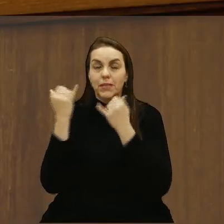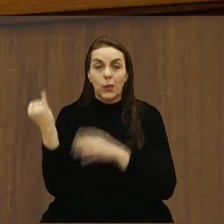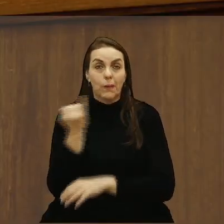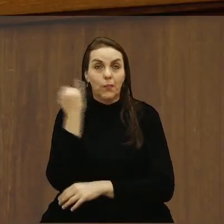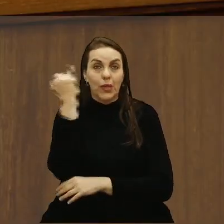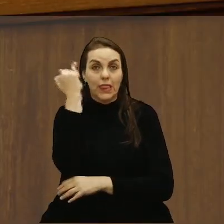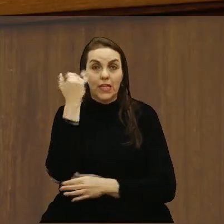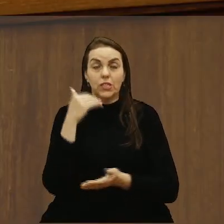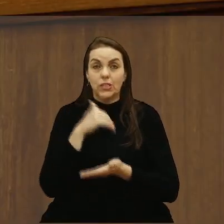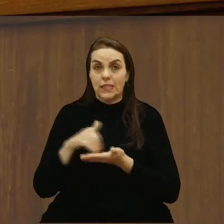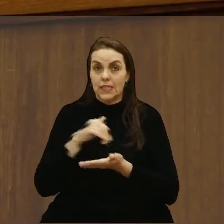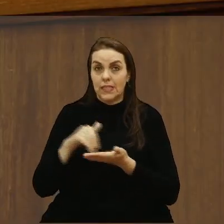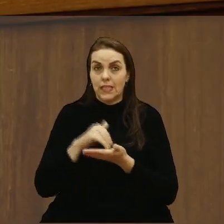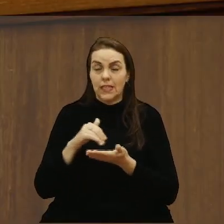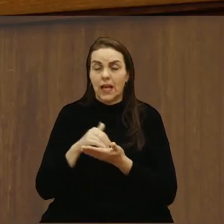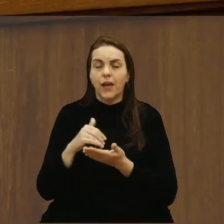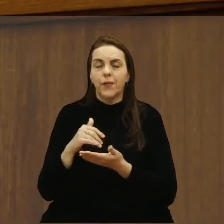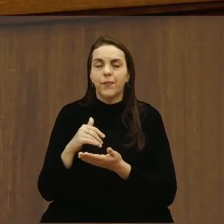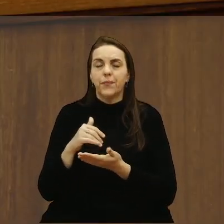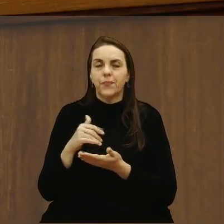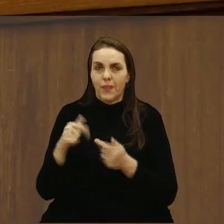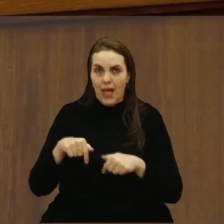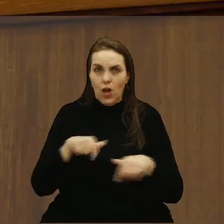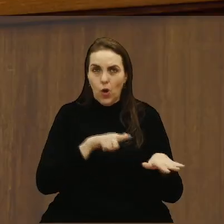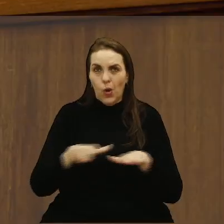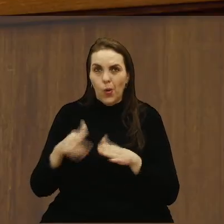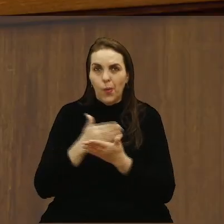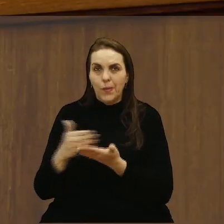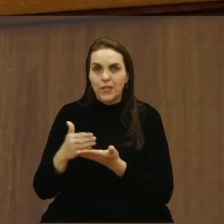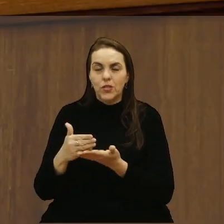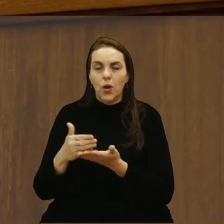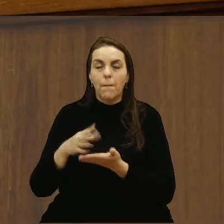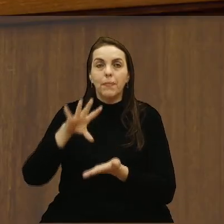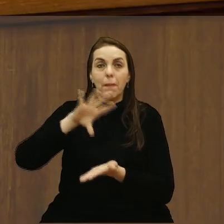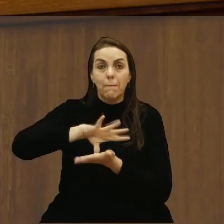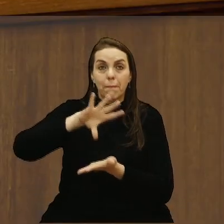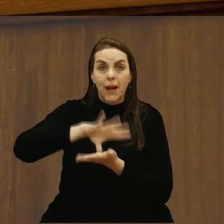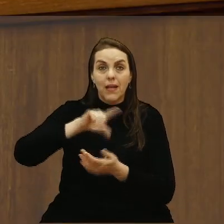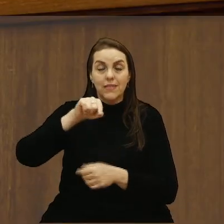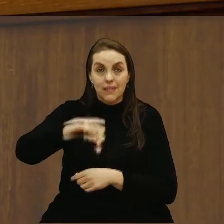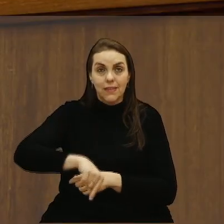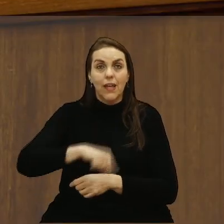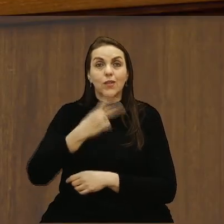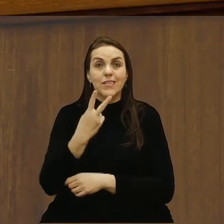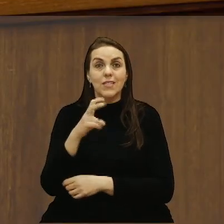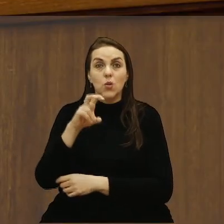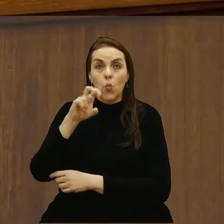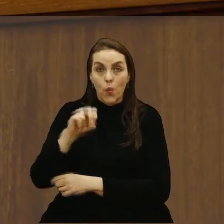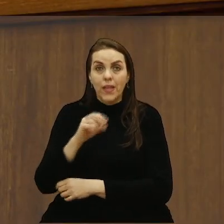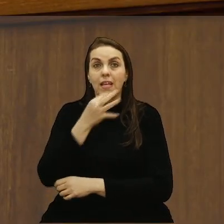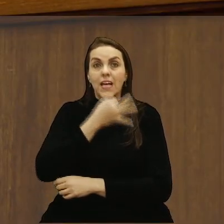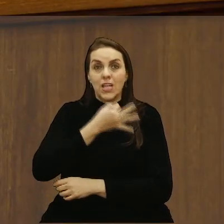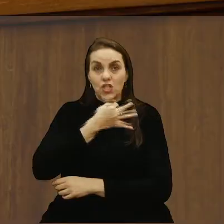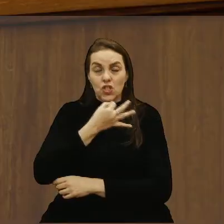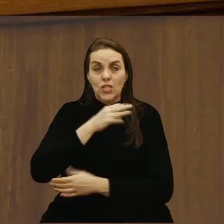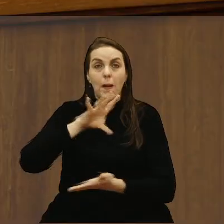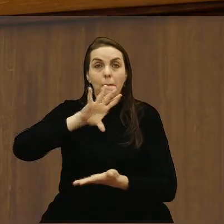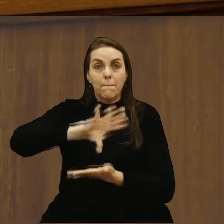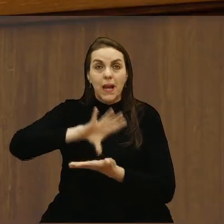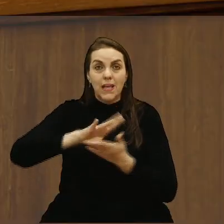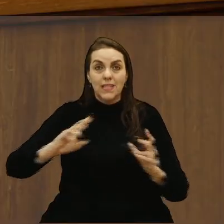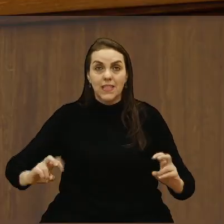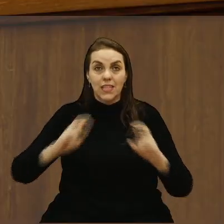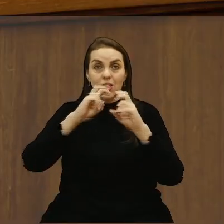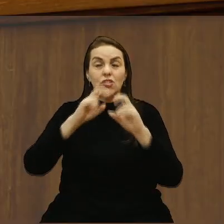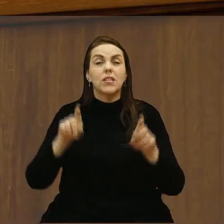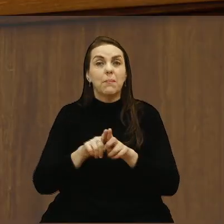semana, que em torno das 250 praças que a gente tem no município de Caxias do Sul, contando com a Praça Dante, até